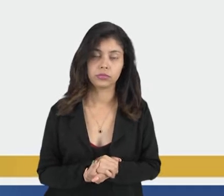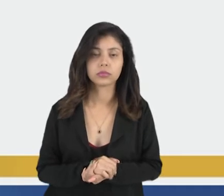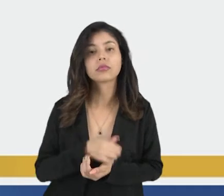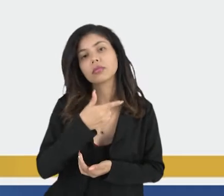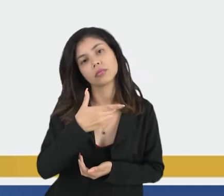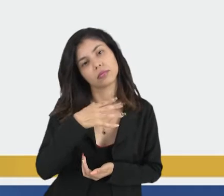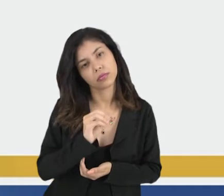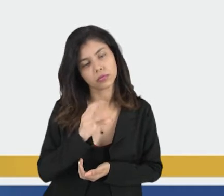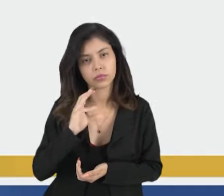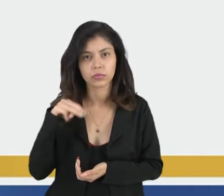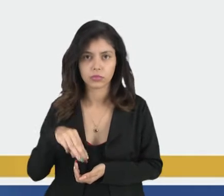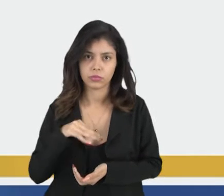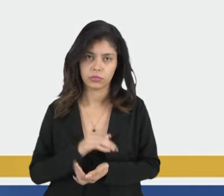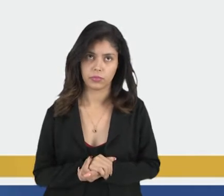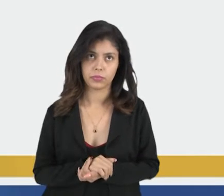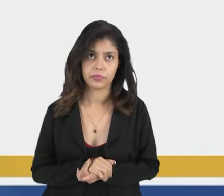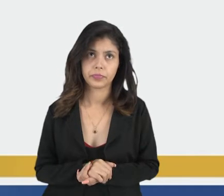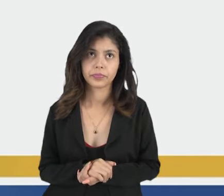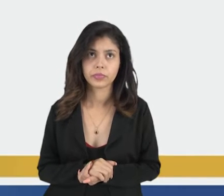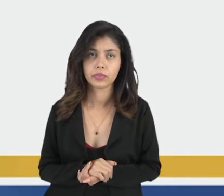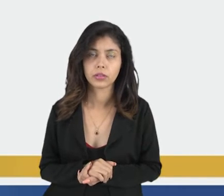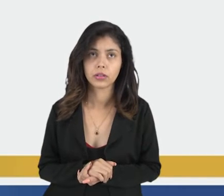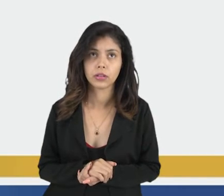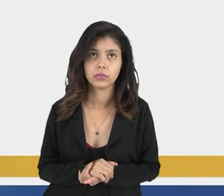de 20 centímetros.